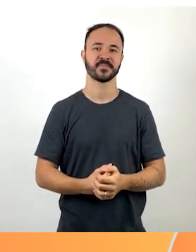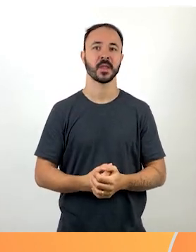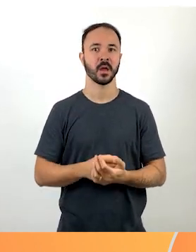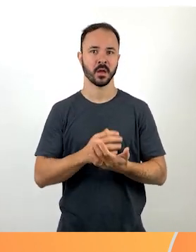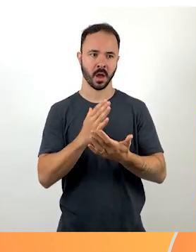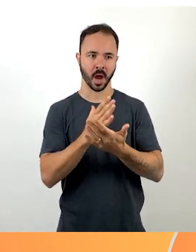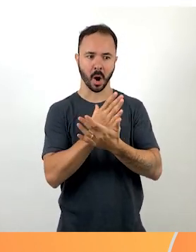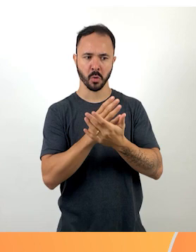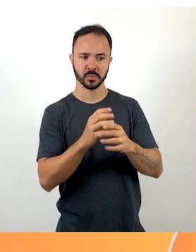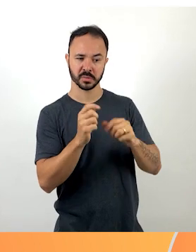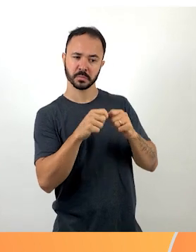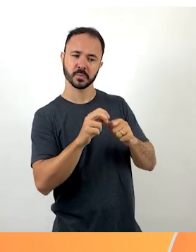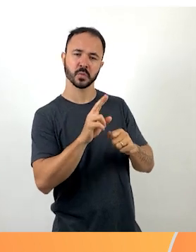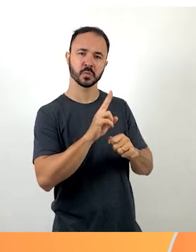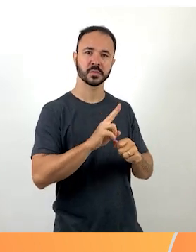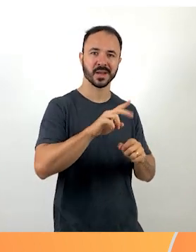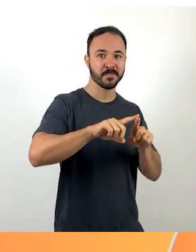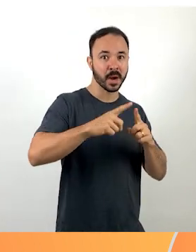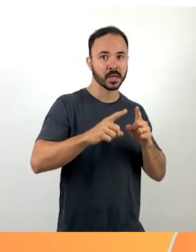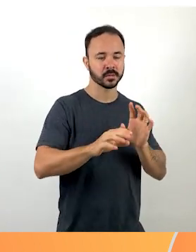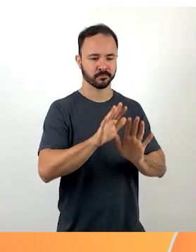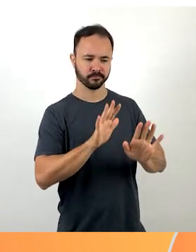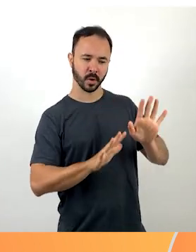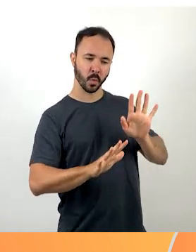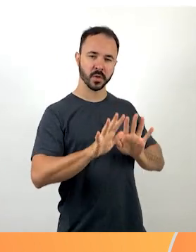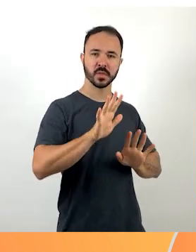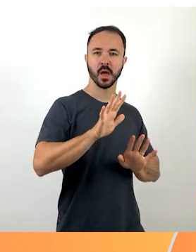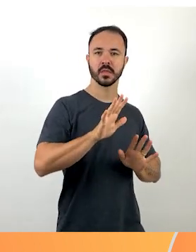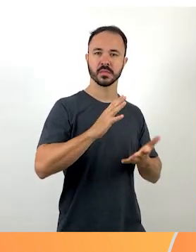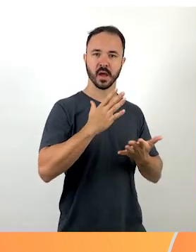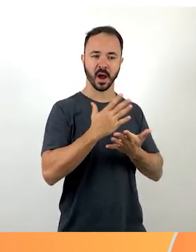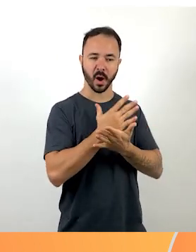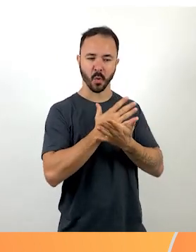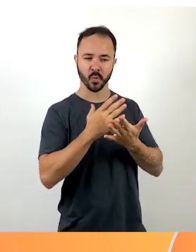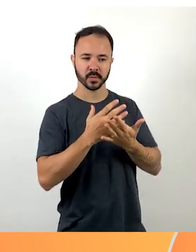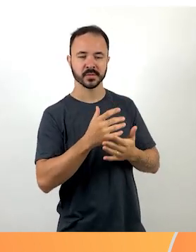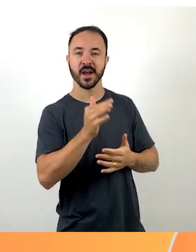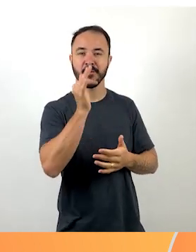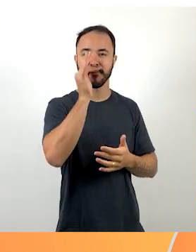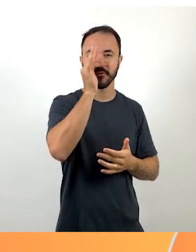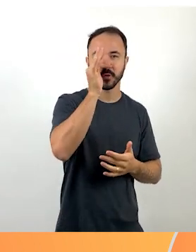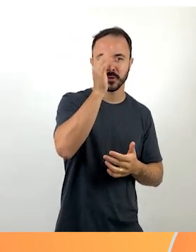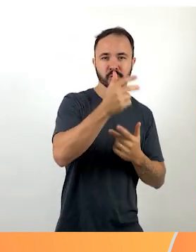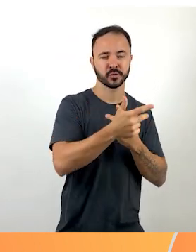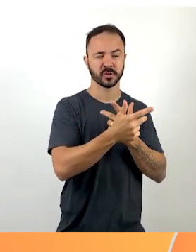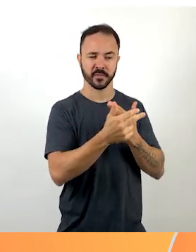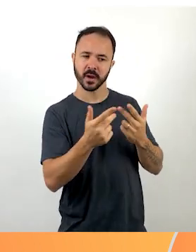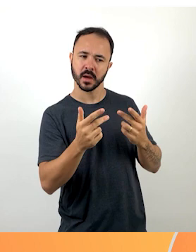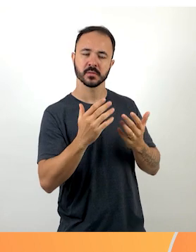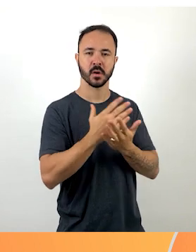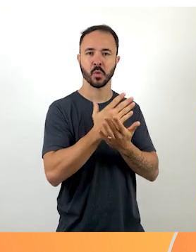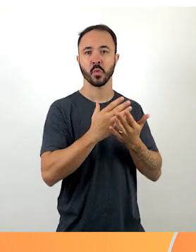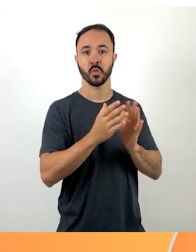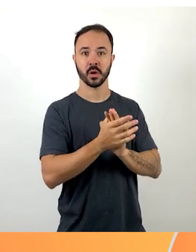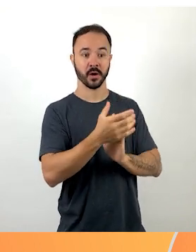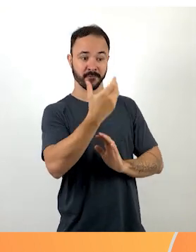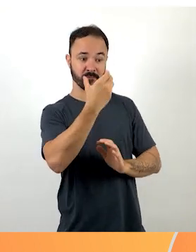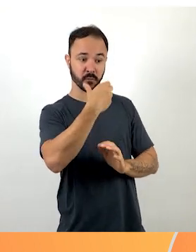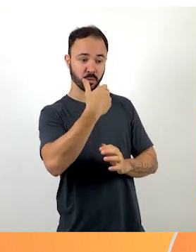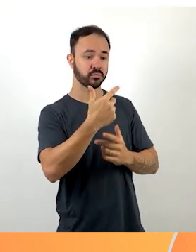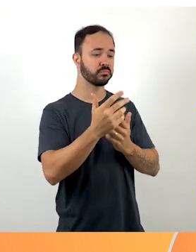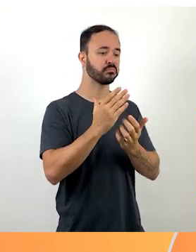podem ser utilizados, mas com moderação. Frutas cítricas, flores e ervas medicinais ou aromáticas,